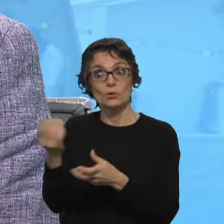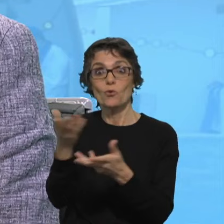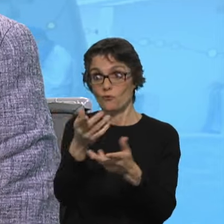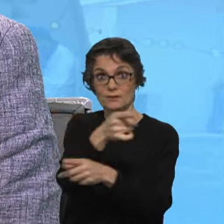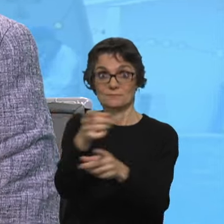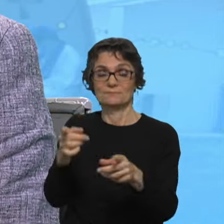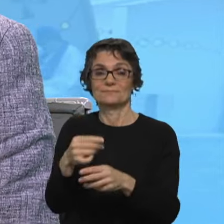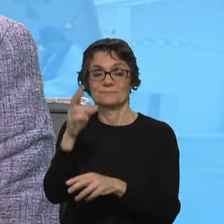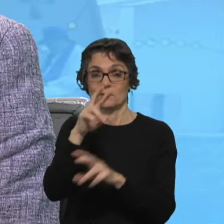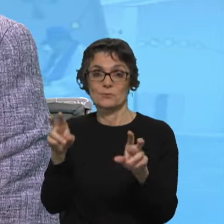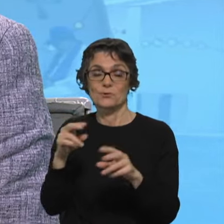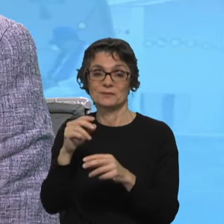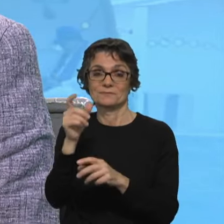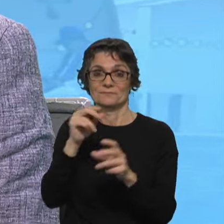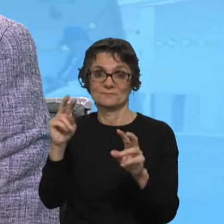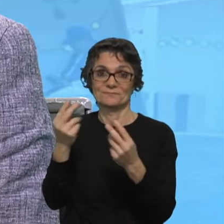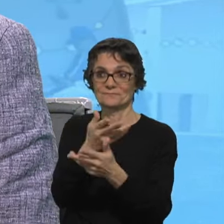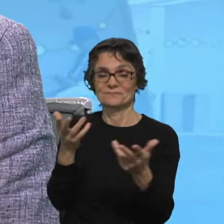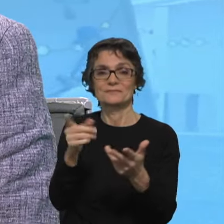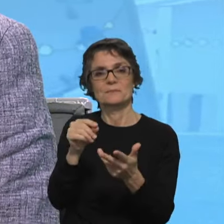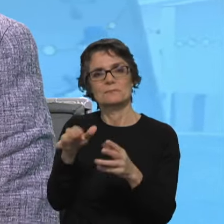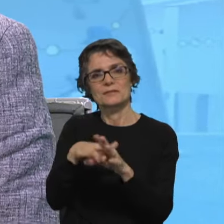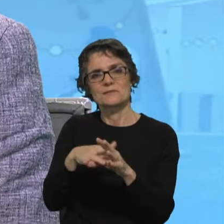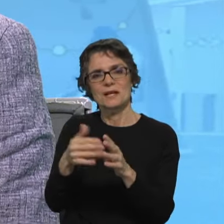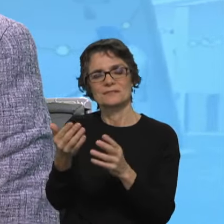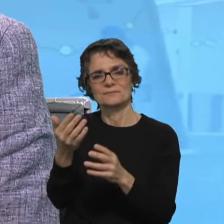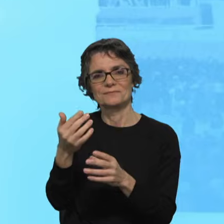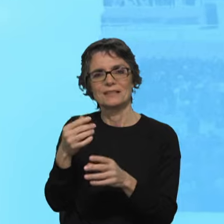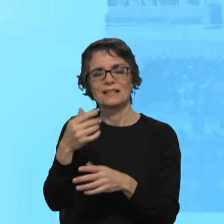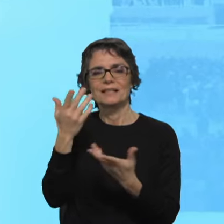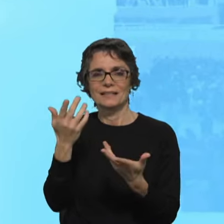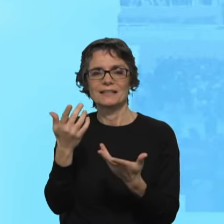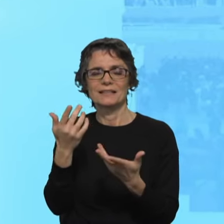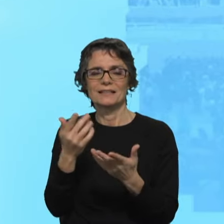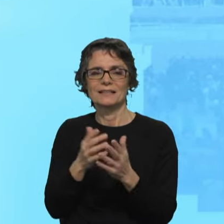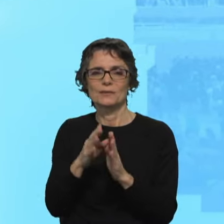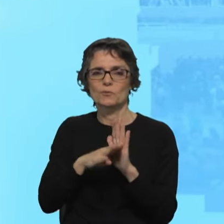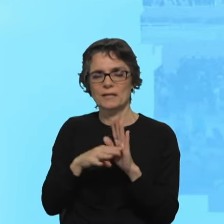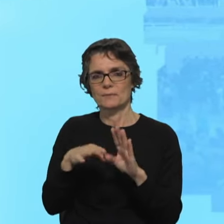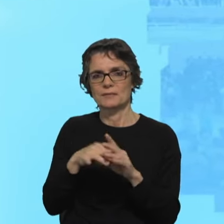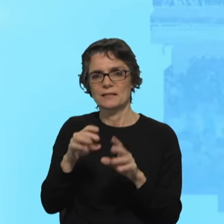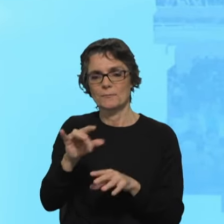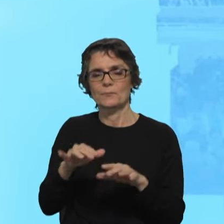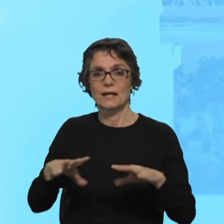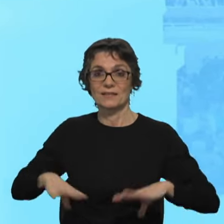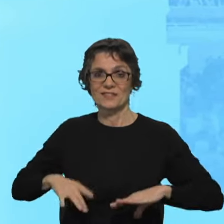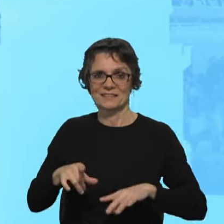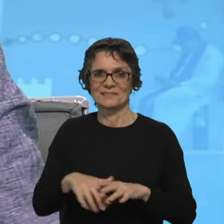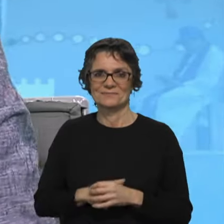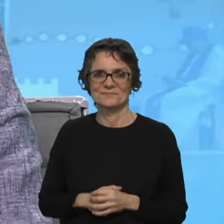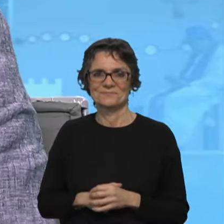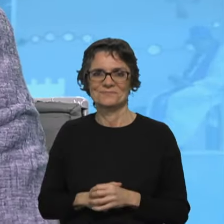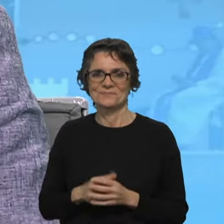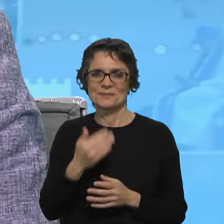para que as pessoas acompanhem e participem neste programa celebrativo do Tríodo Pascal em Santa Maria da Feira. santo Tríodo Pascal para todos também.